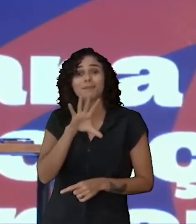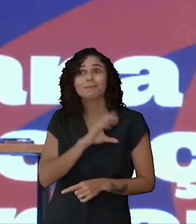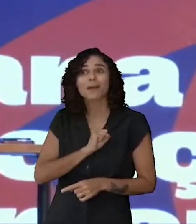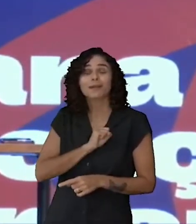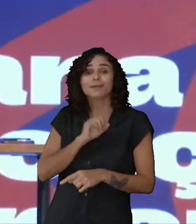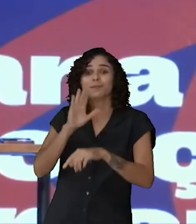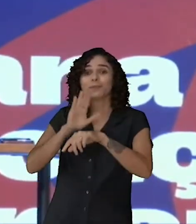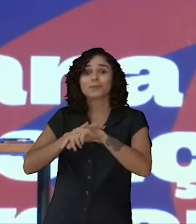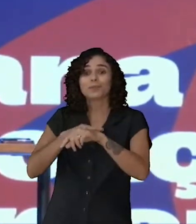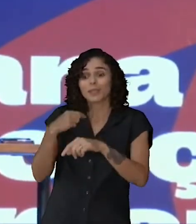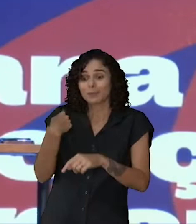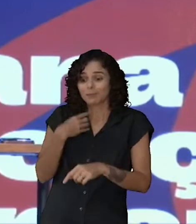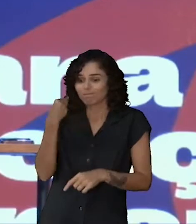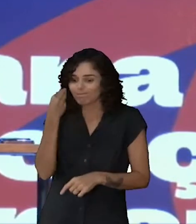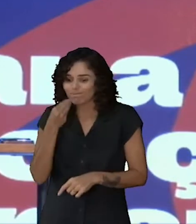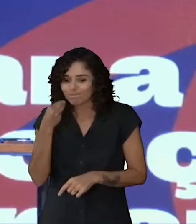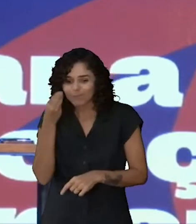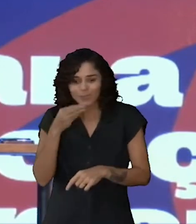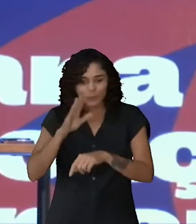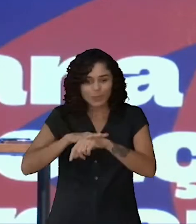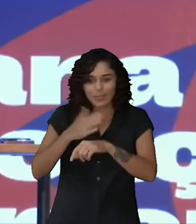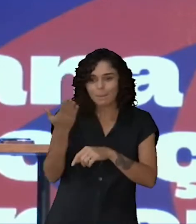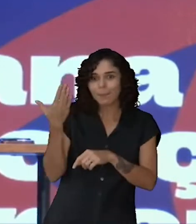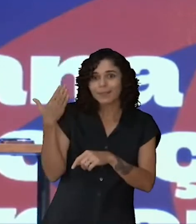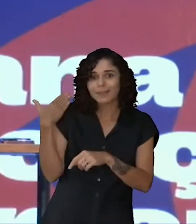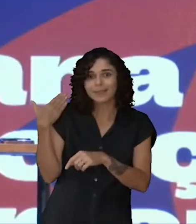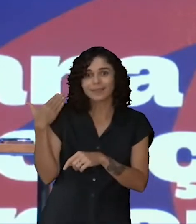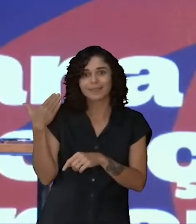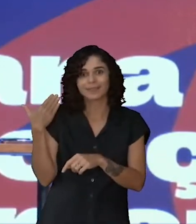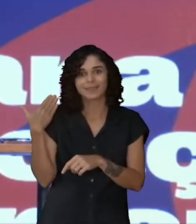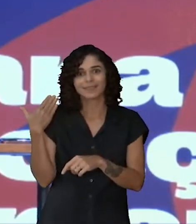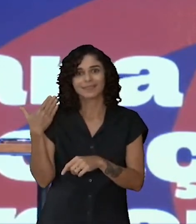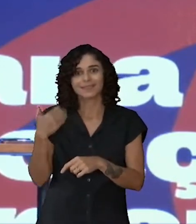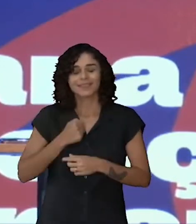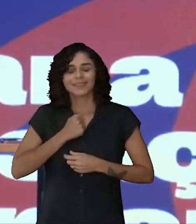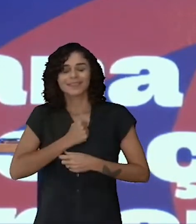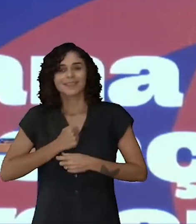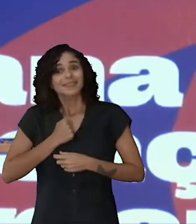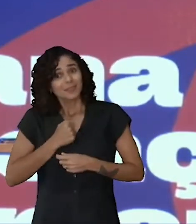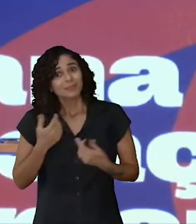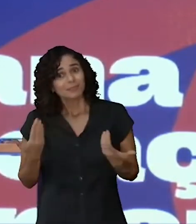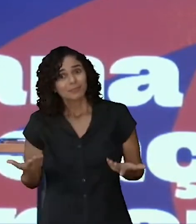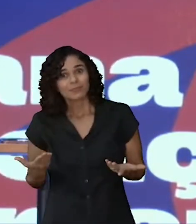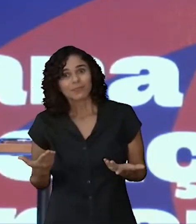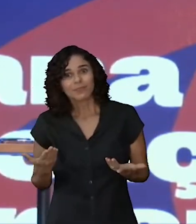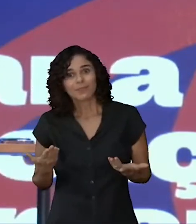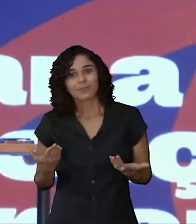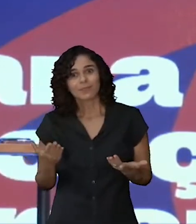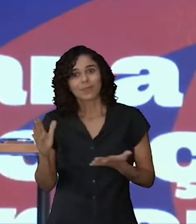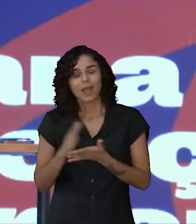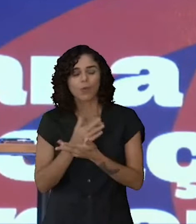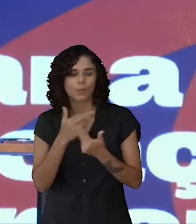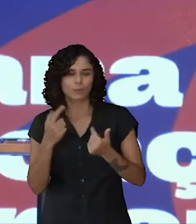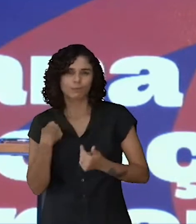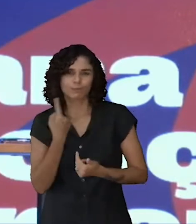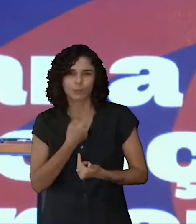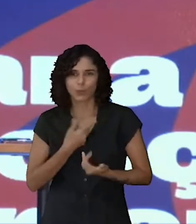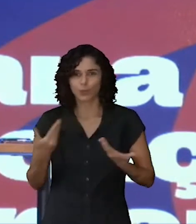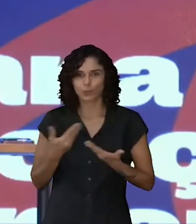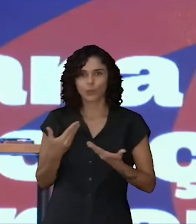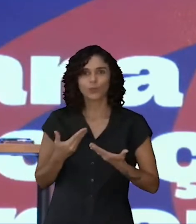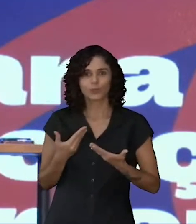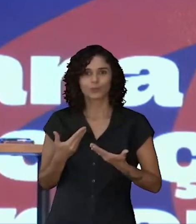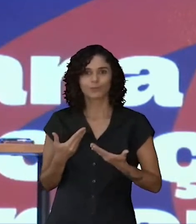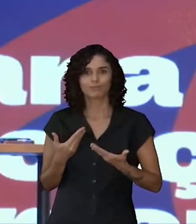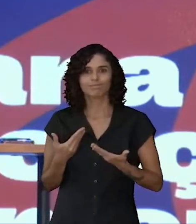nos abençoou tanto naquele tempo. E algumas coisas que nós somos hoje